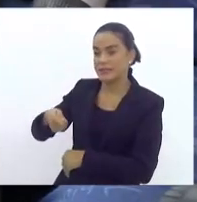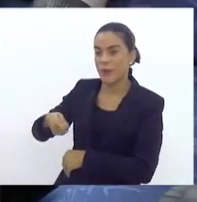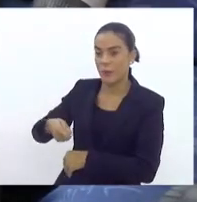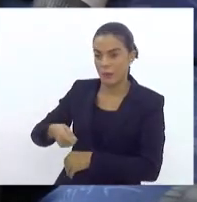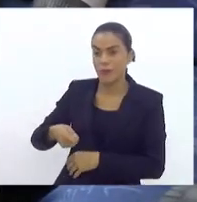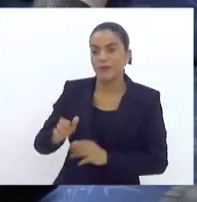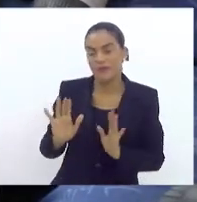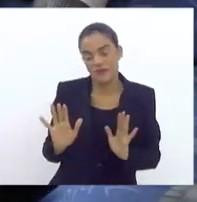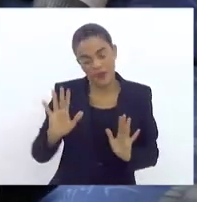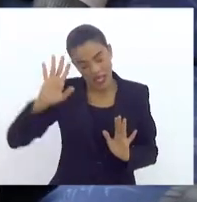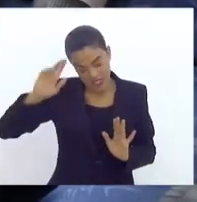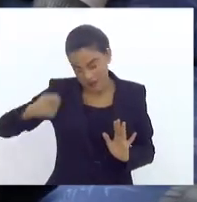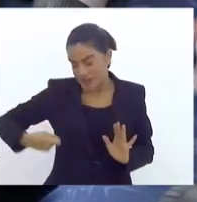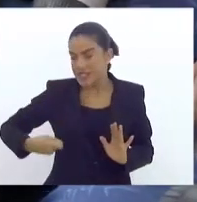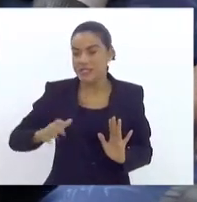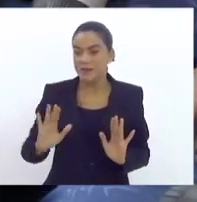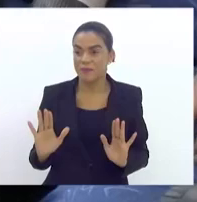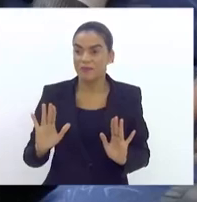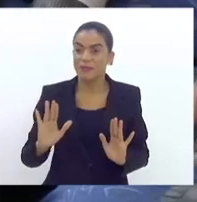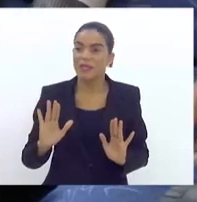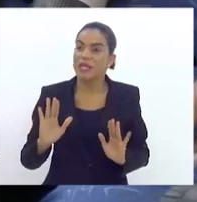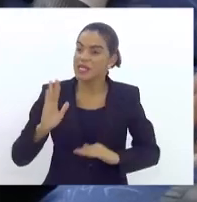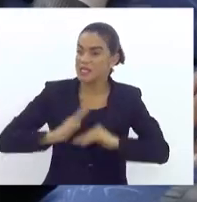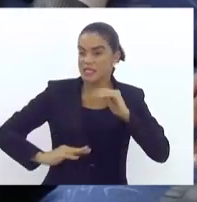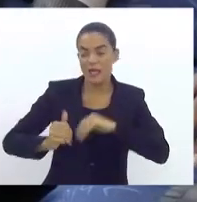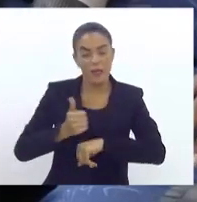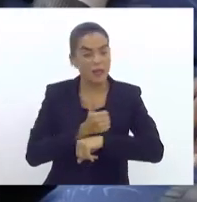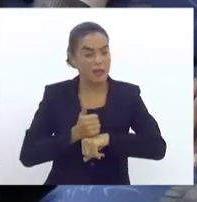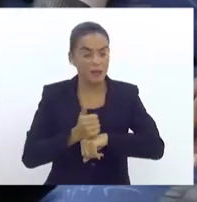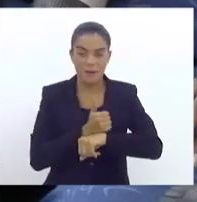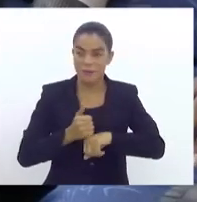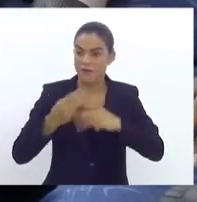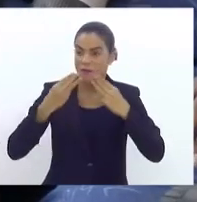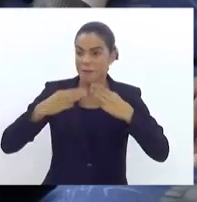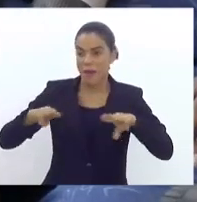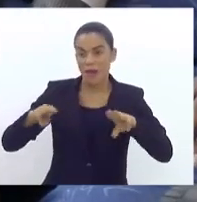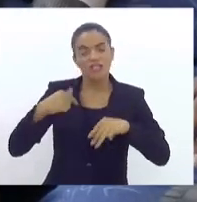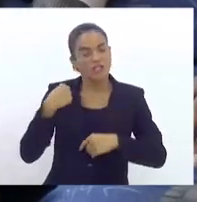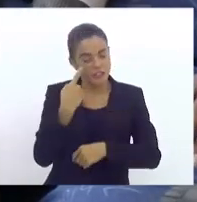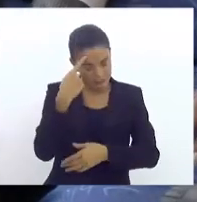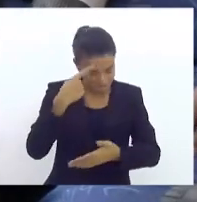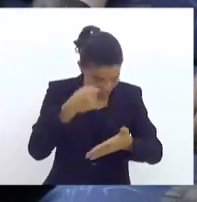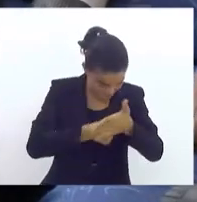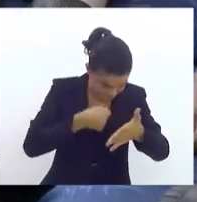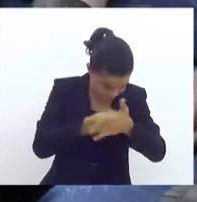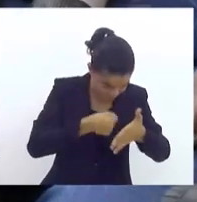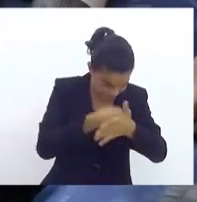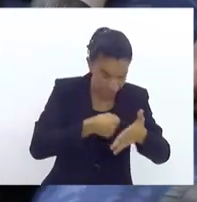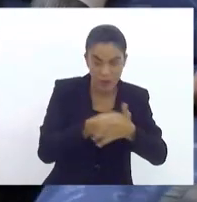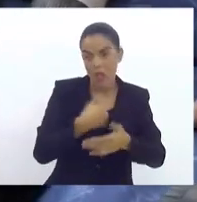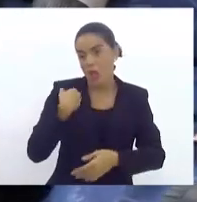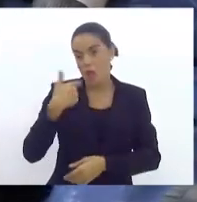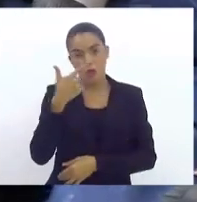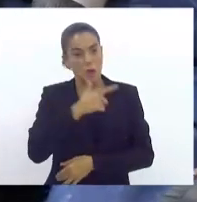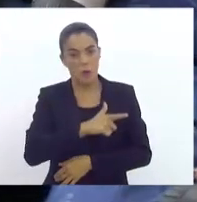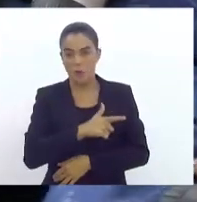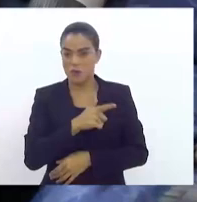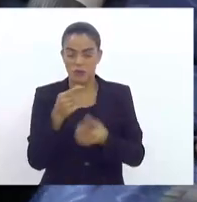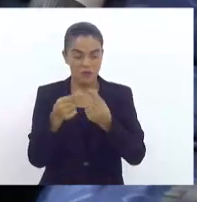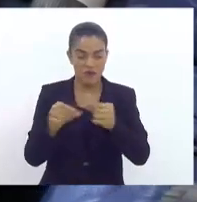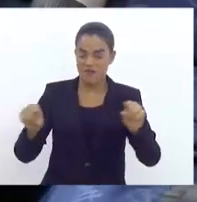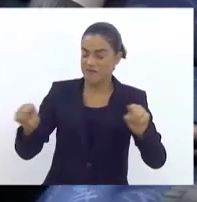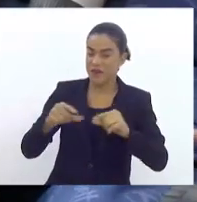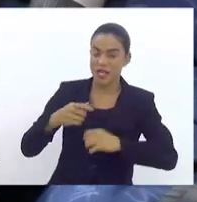ouviu não respeita a decisão isso é profissional de marketing né Por mais que a gente queira pensar a gente não bom eu pelo menos não consigo fazer uma frase